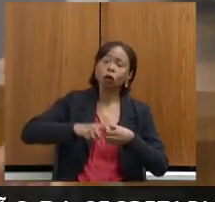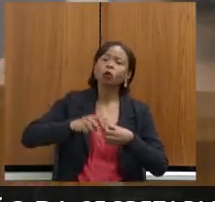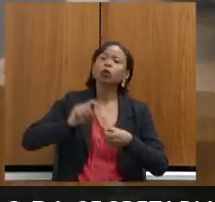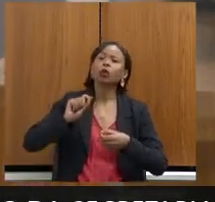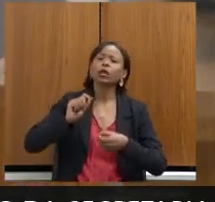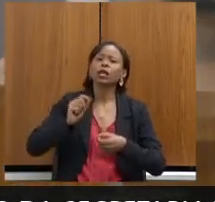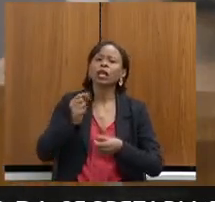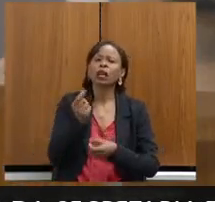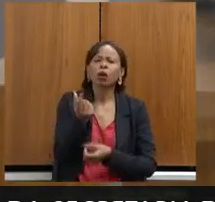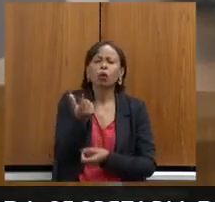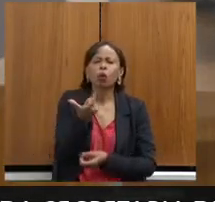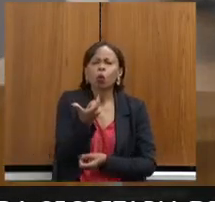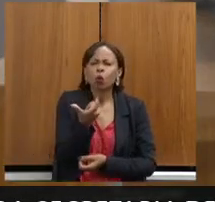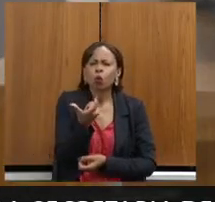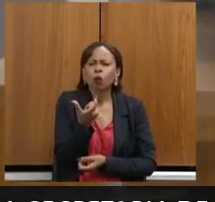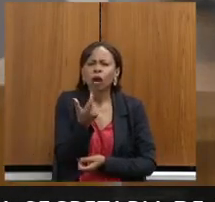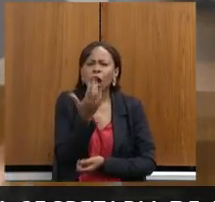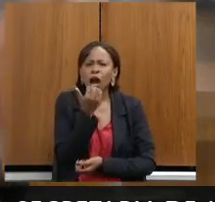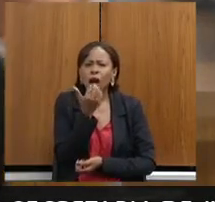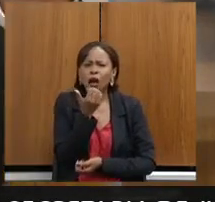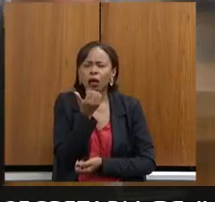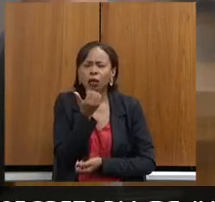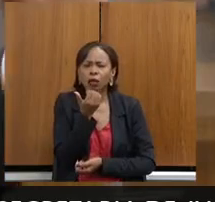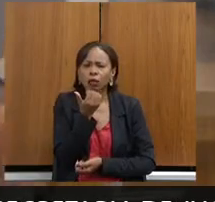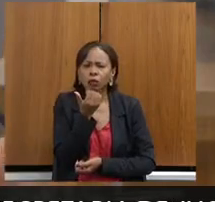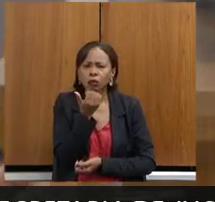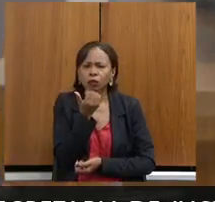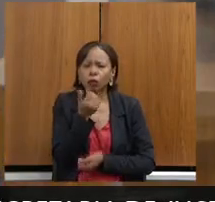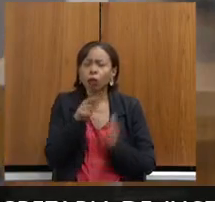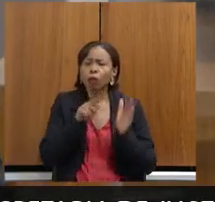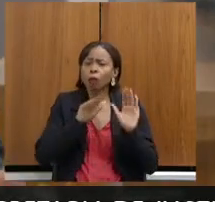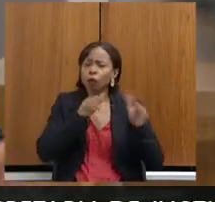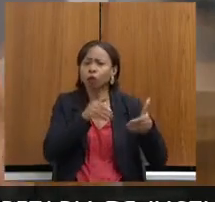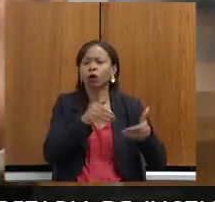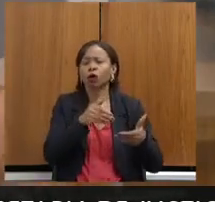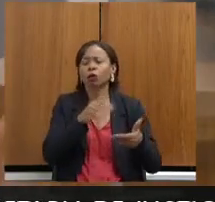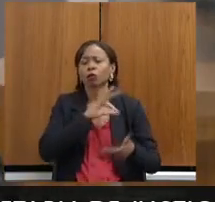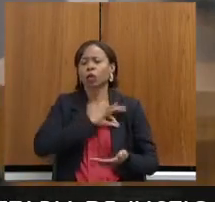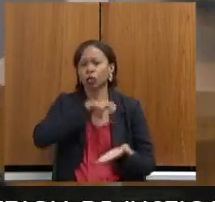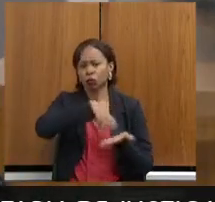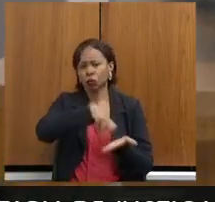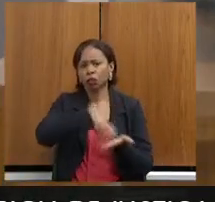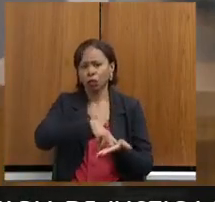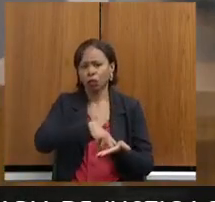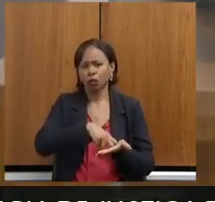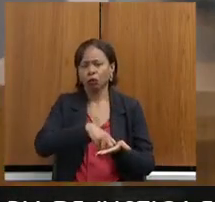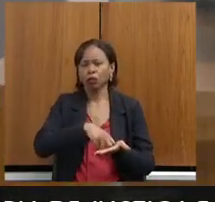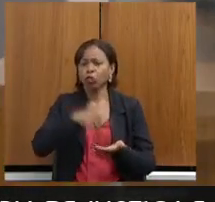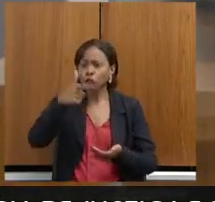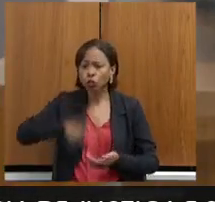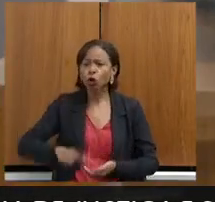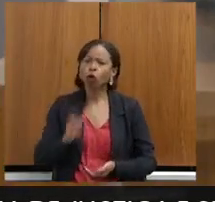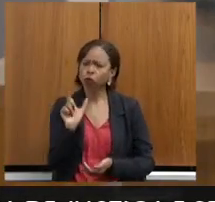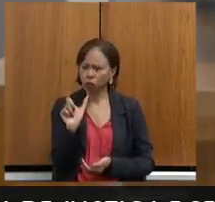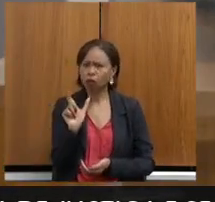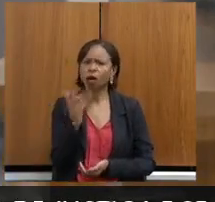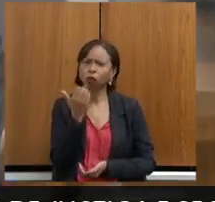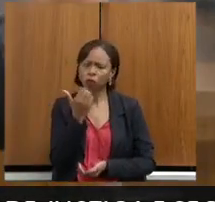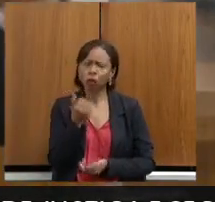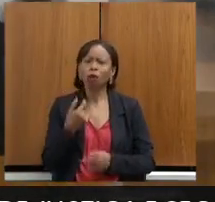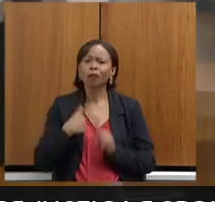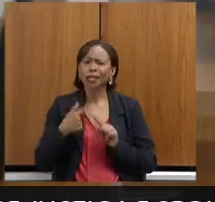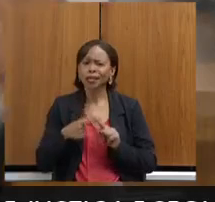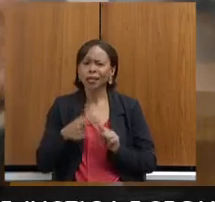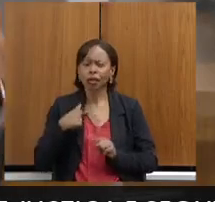ticket refeição para os policiais penais eu tenho visitado sistemas penais por todo o estado de Minas Gerais